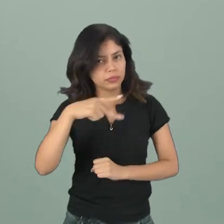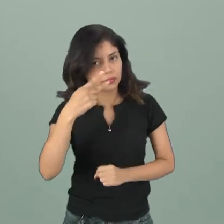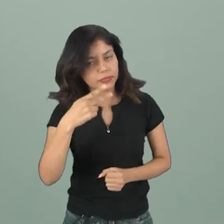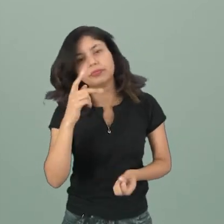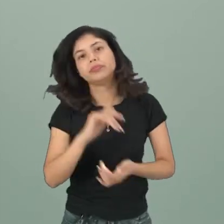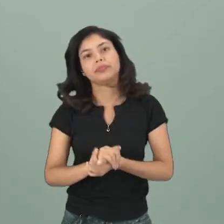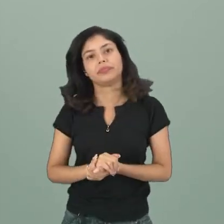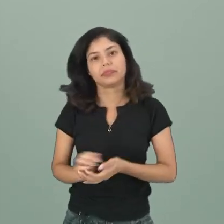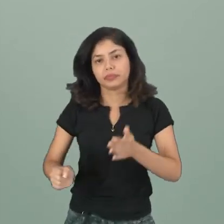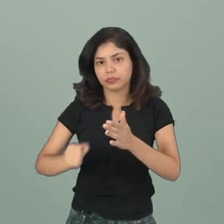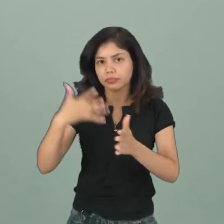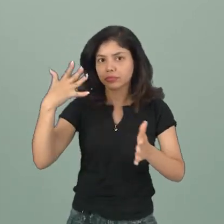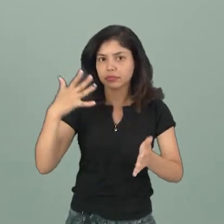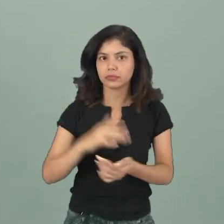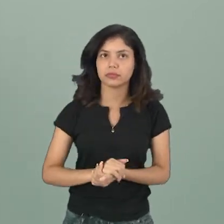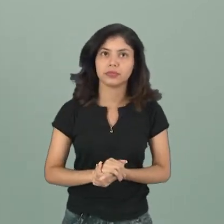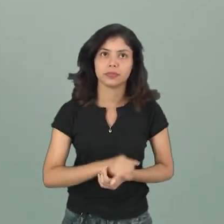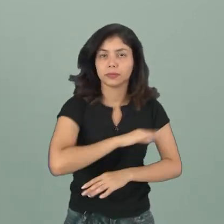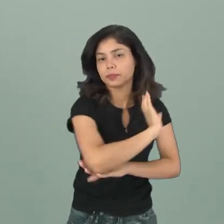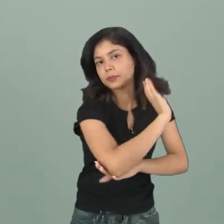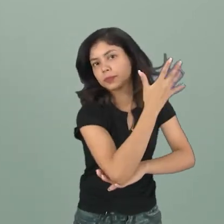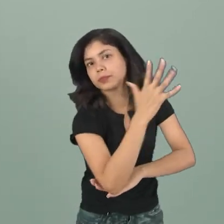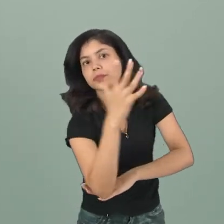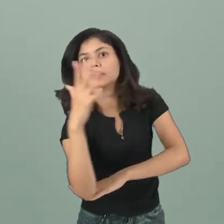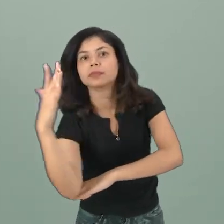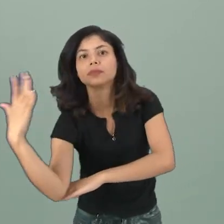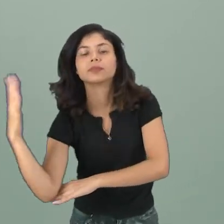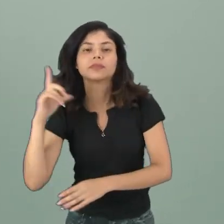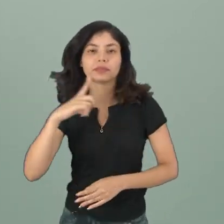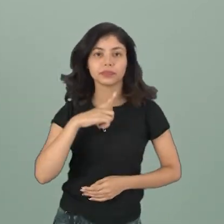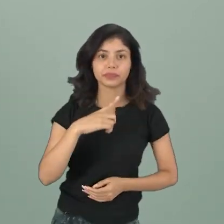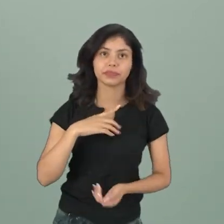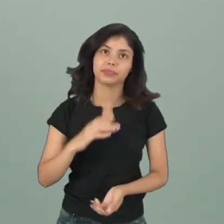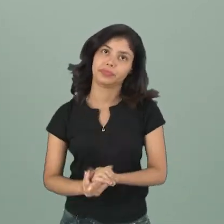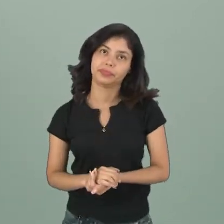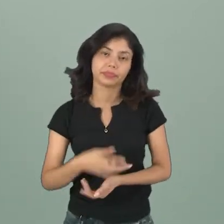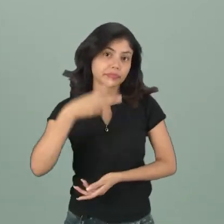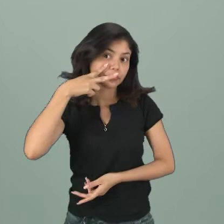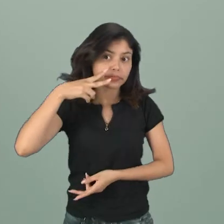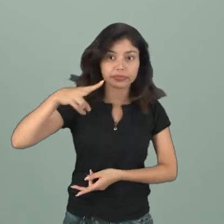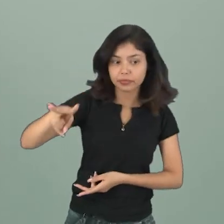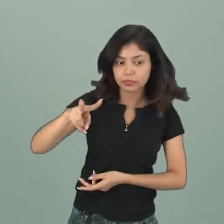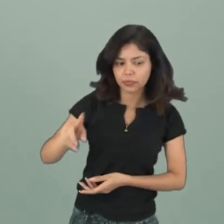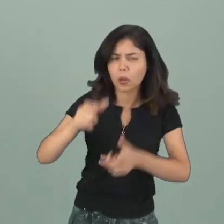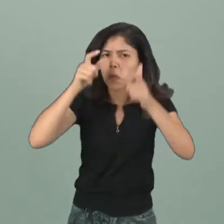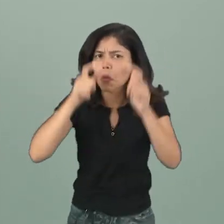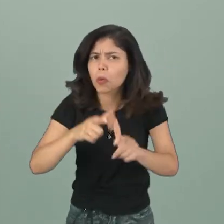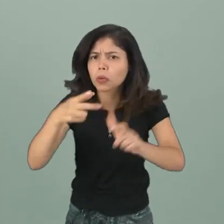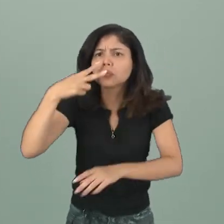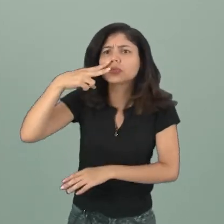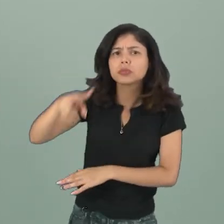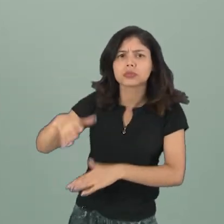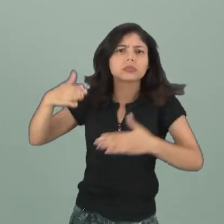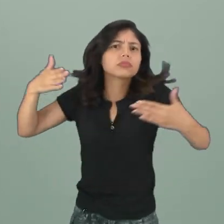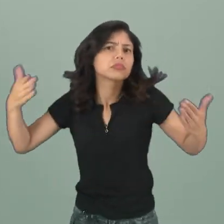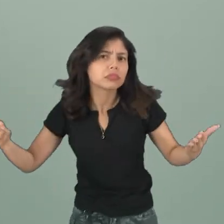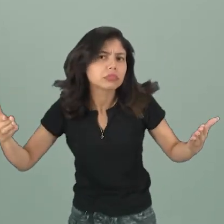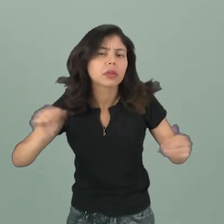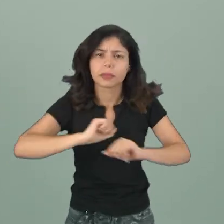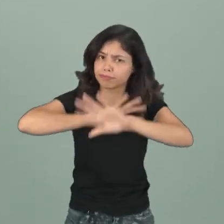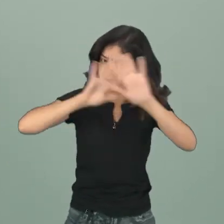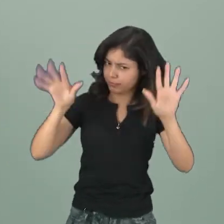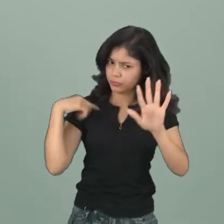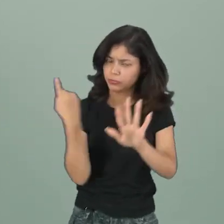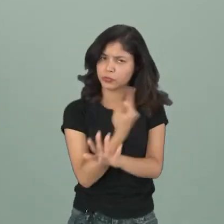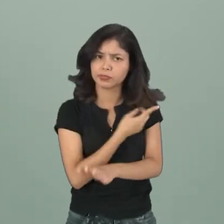muitas das vezes a paisagem tem a ver com o seu olhar, para onde você olha. Mas é claro que o